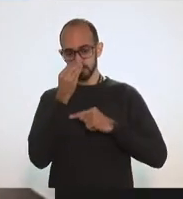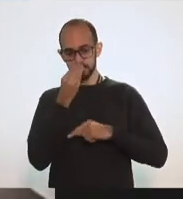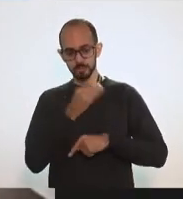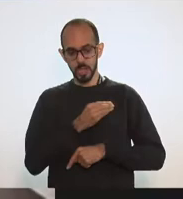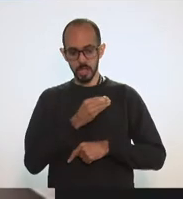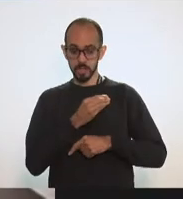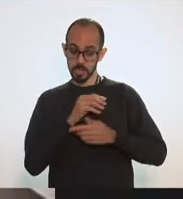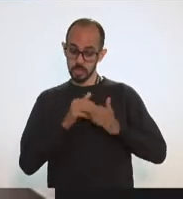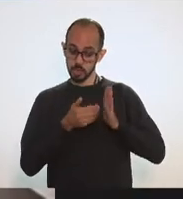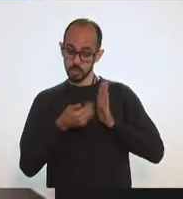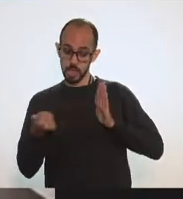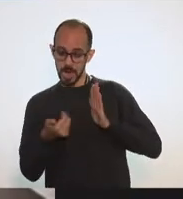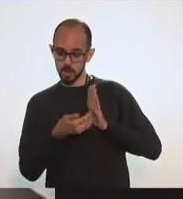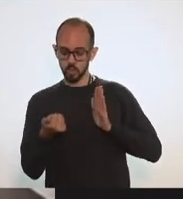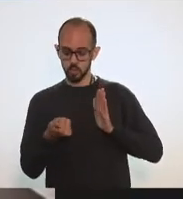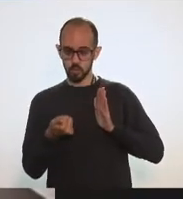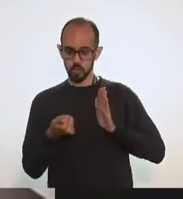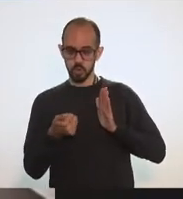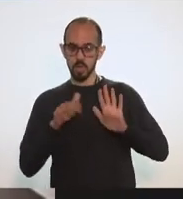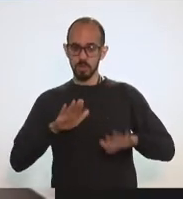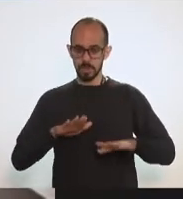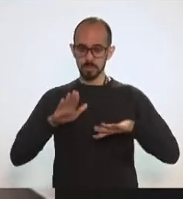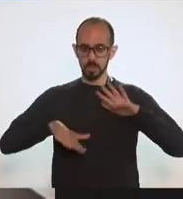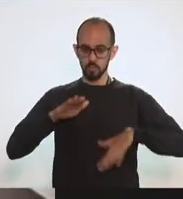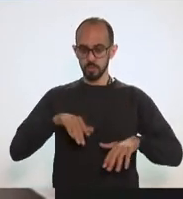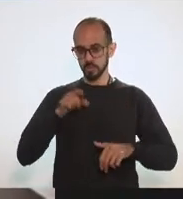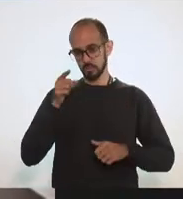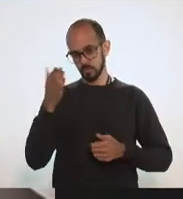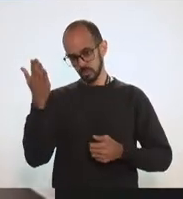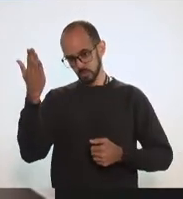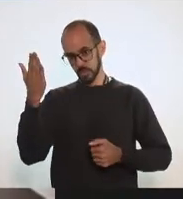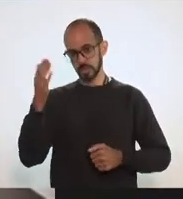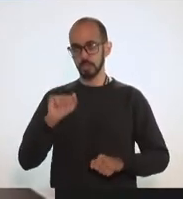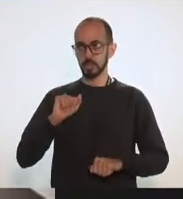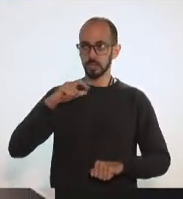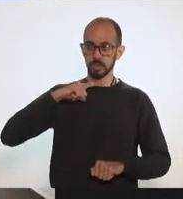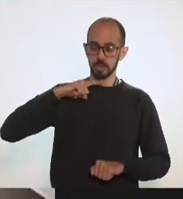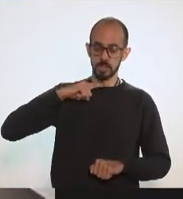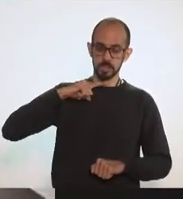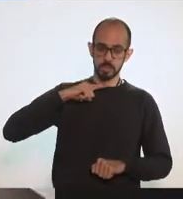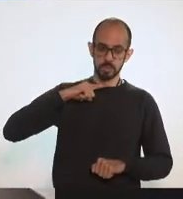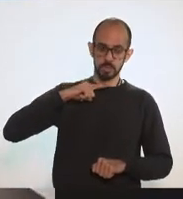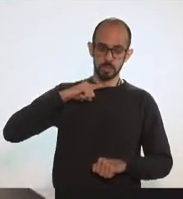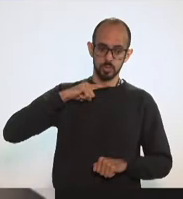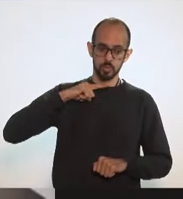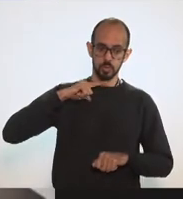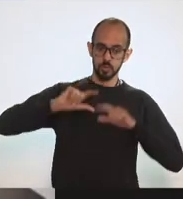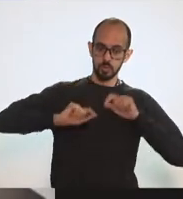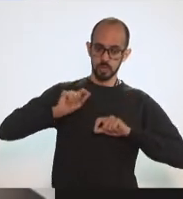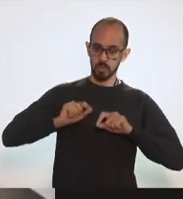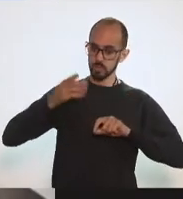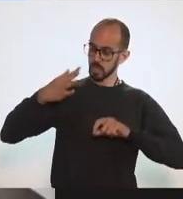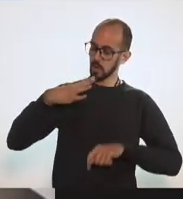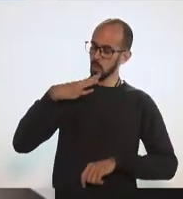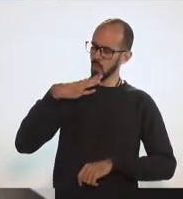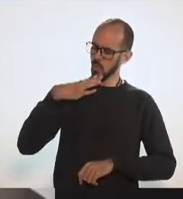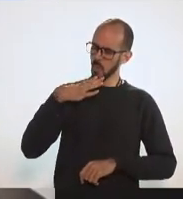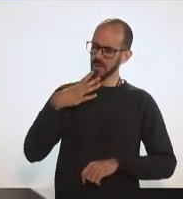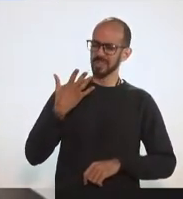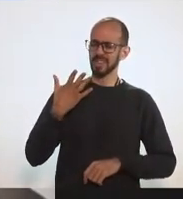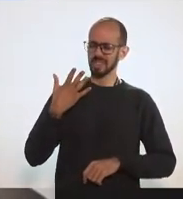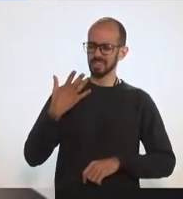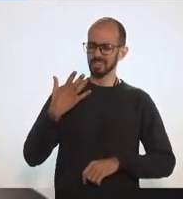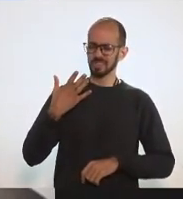democrática, levo em consideração, talvez Vossa Excelência tenha sido aquele que mais tenha conhecimento por presidir a sessão, por ter sido